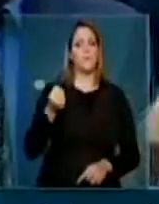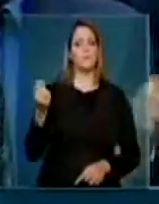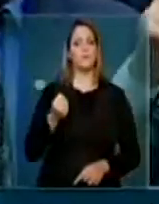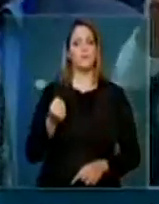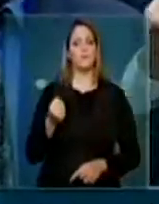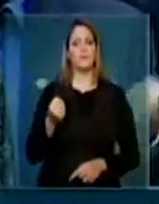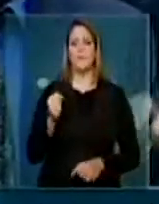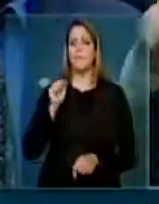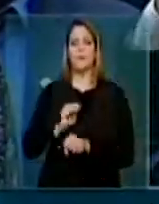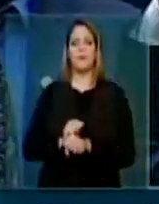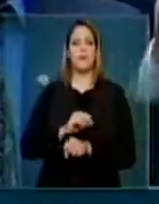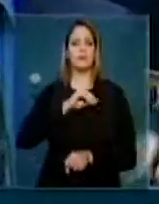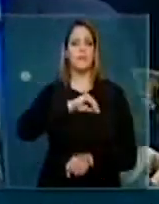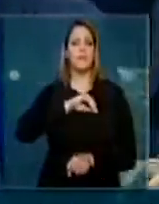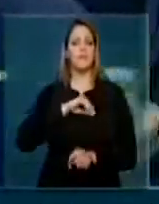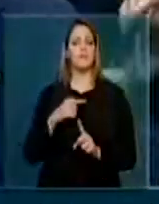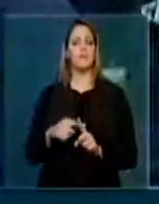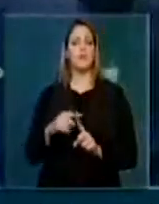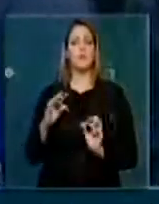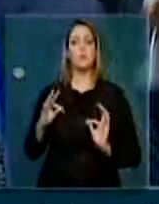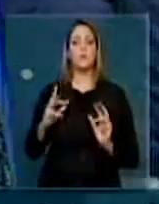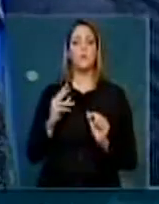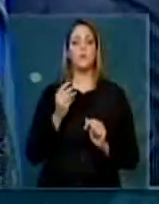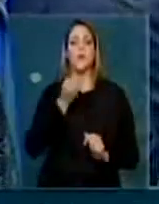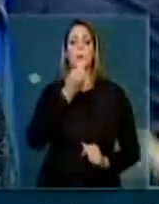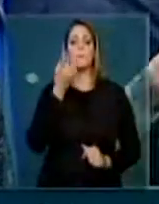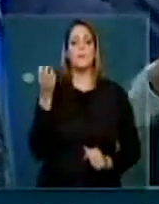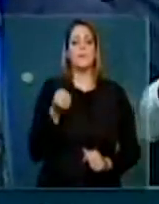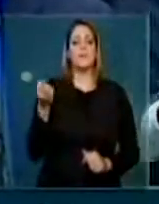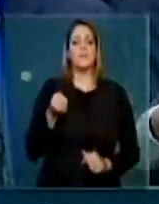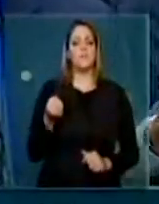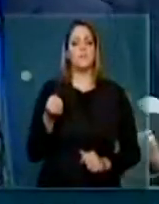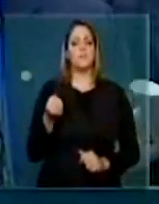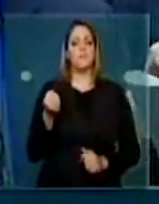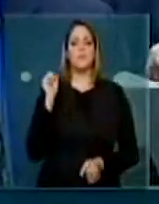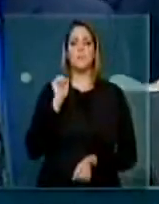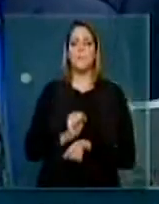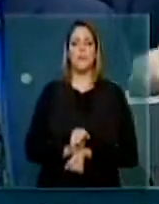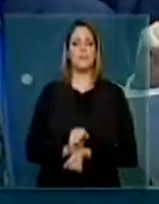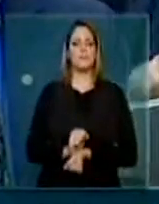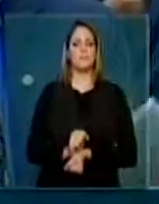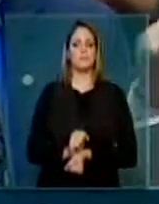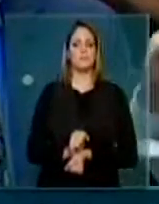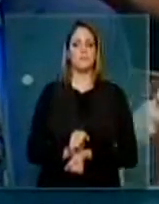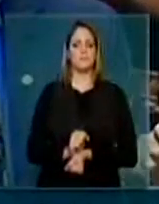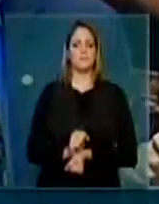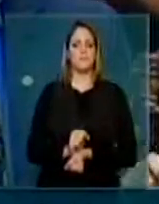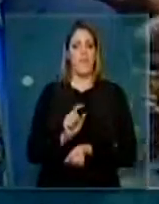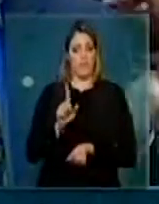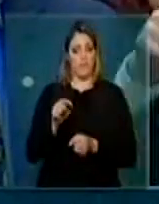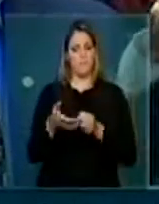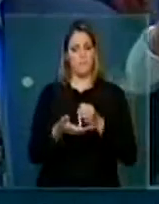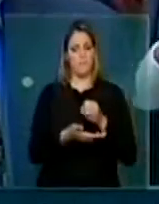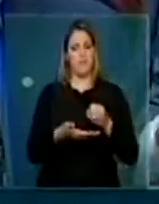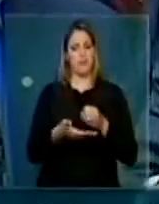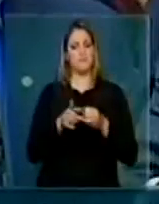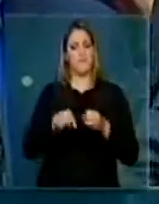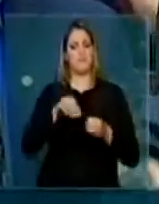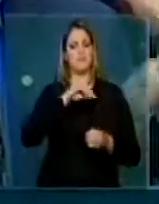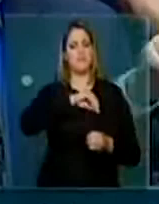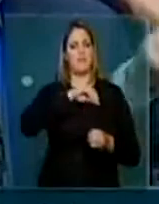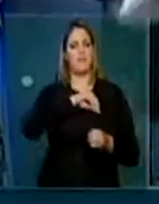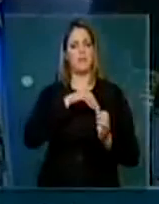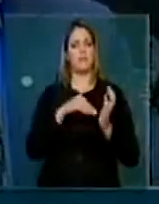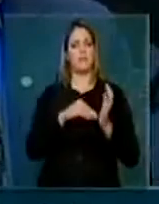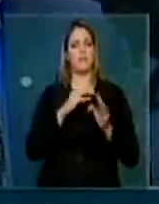discussão que se dá com relação a benefícios e aos aposentados se dá no bojo da discussão do salário mínimo. E quando vem uma